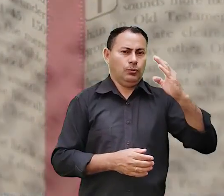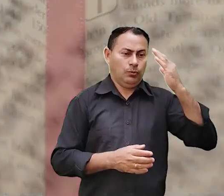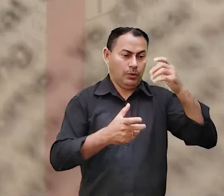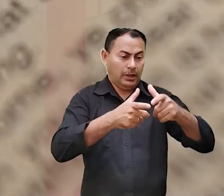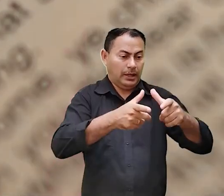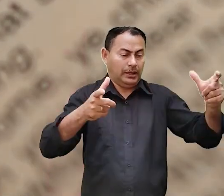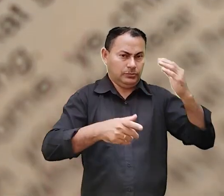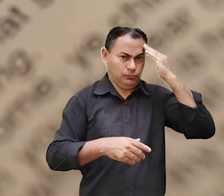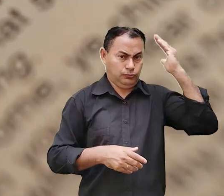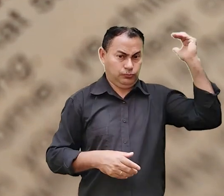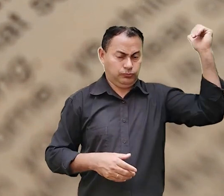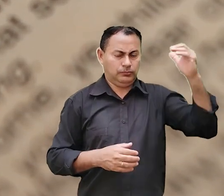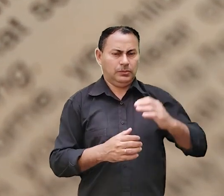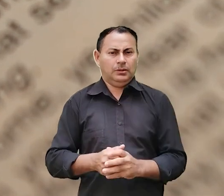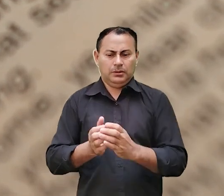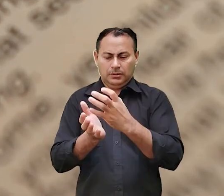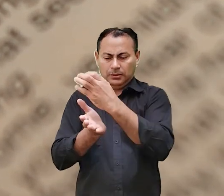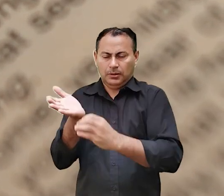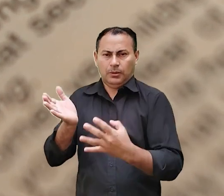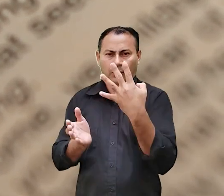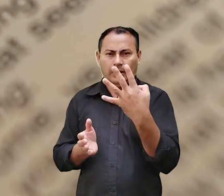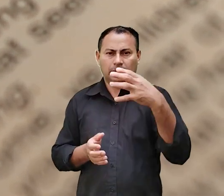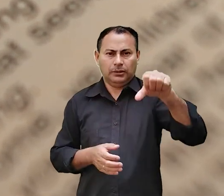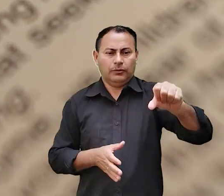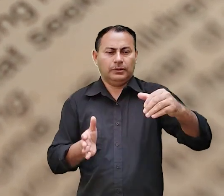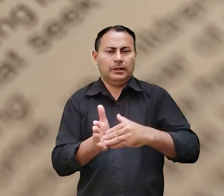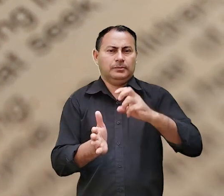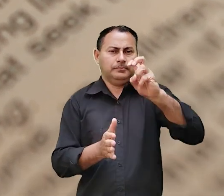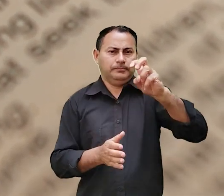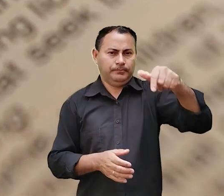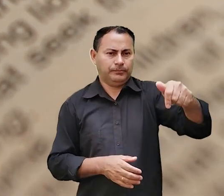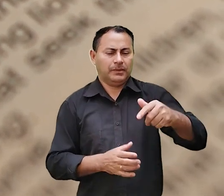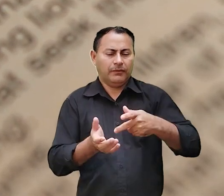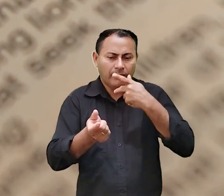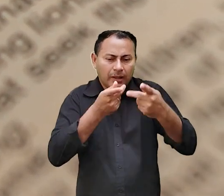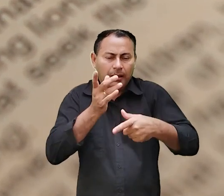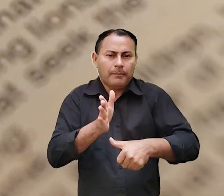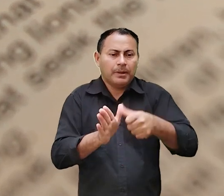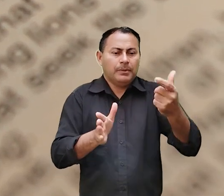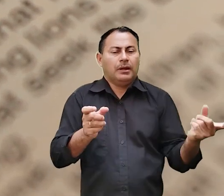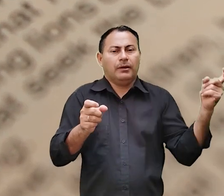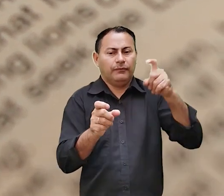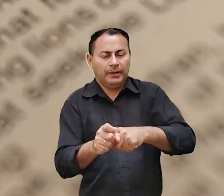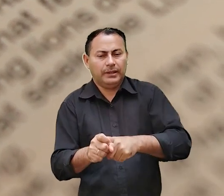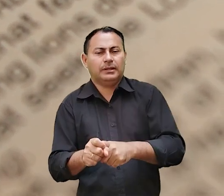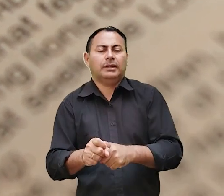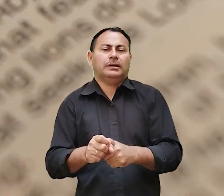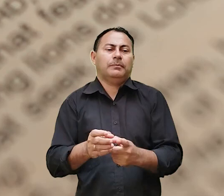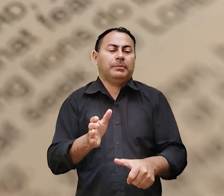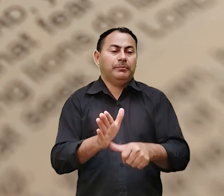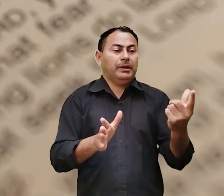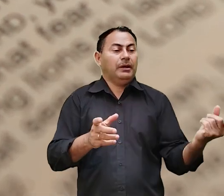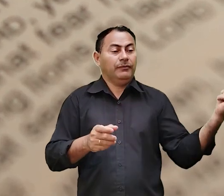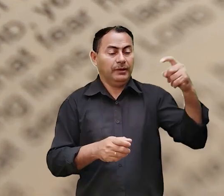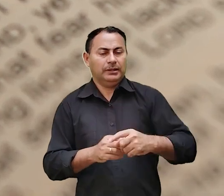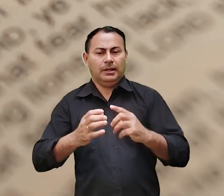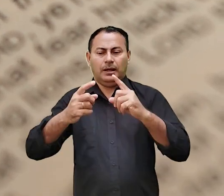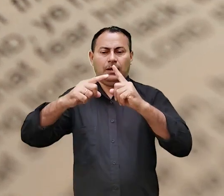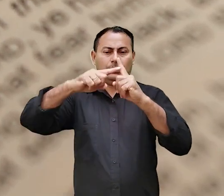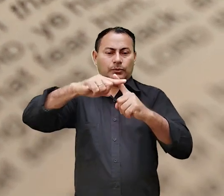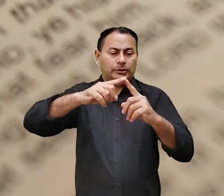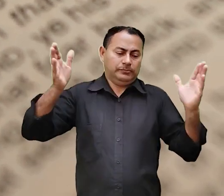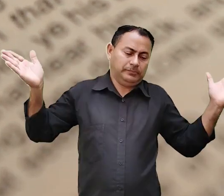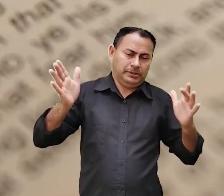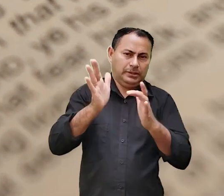grande os capítulos 49 a 57 falam sobre a primeira vinda e a cruz de Cristo os